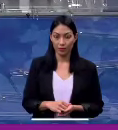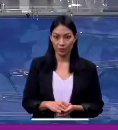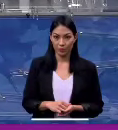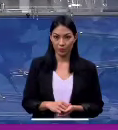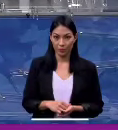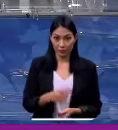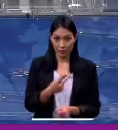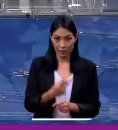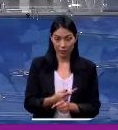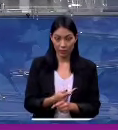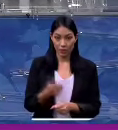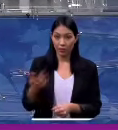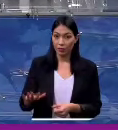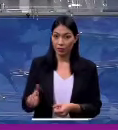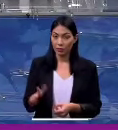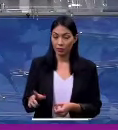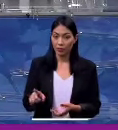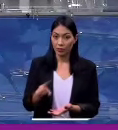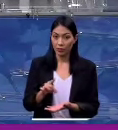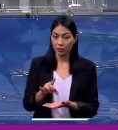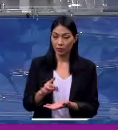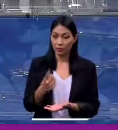O prêmio estimado hoje na Loto Fácil é de